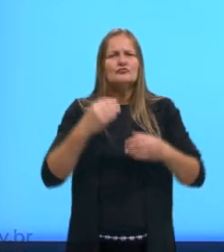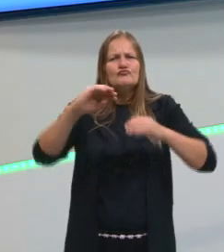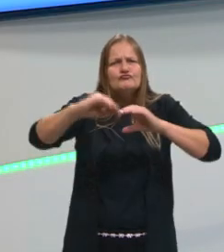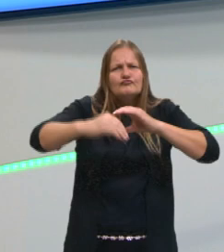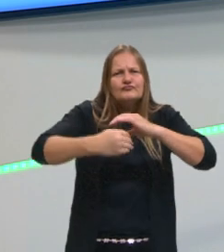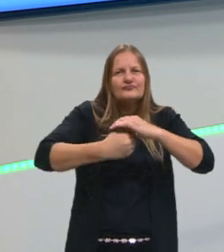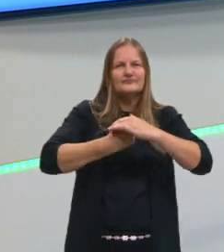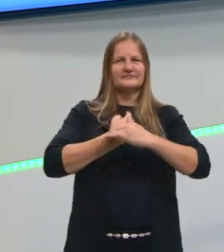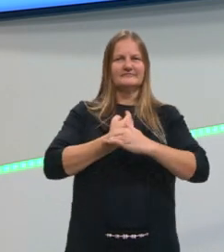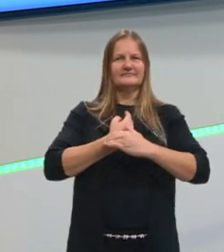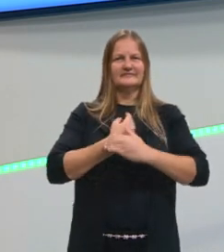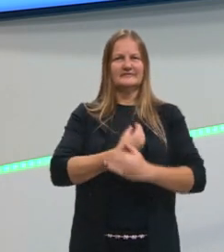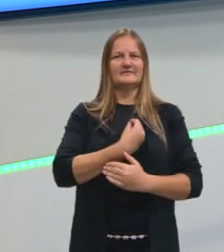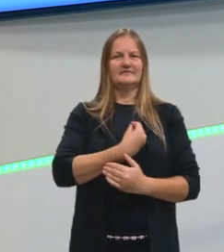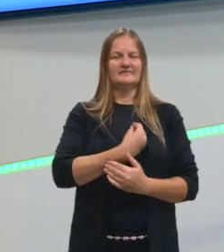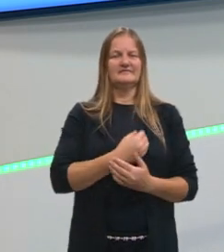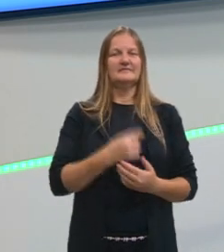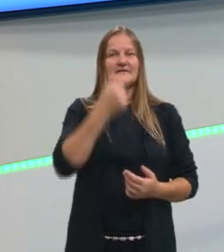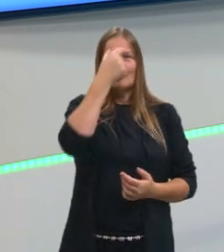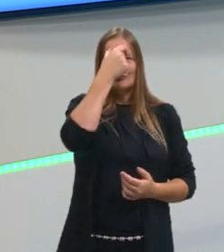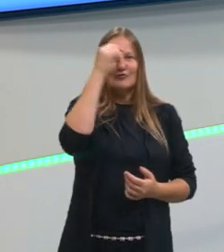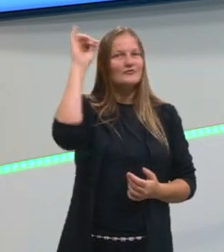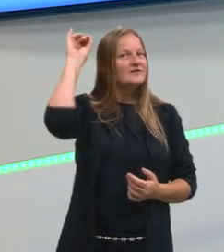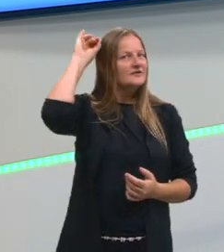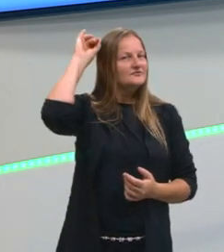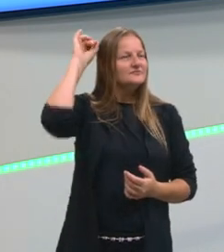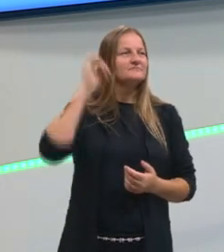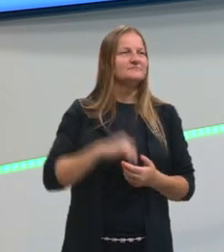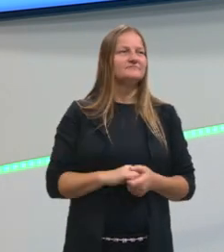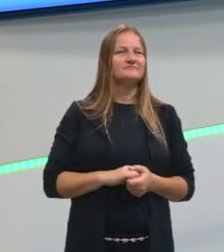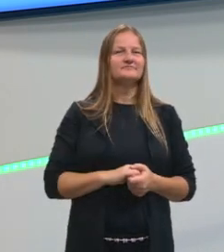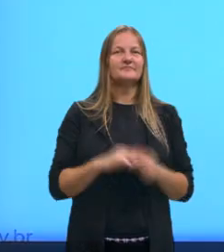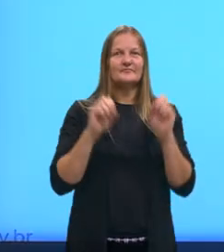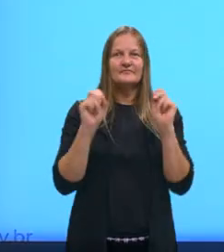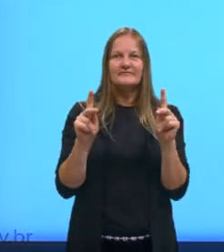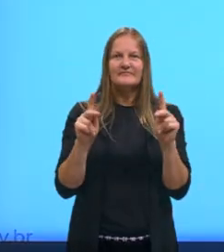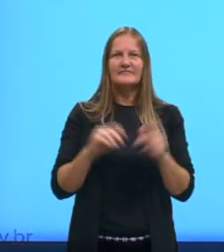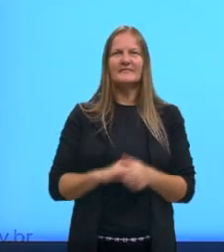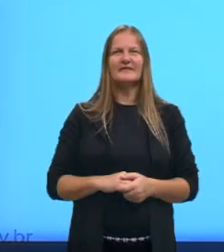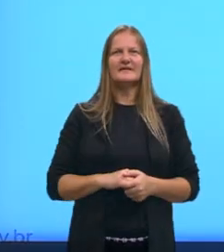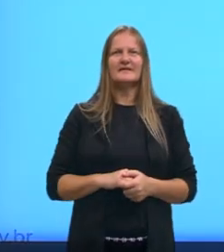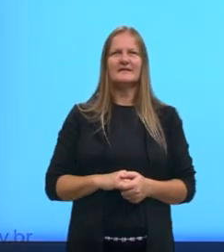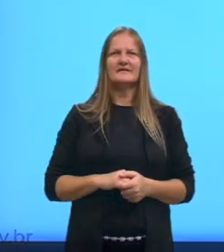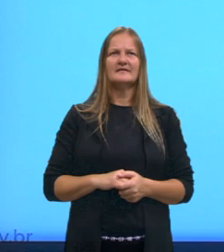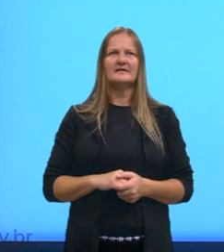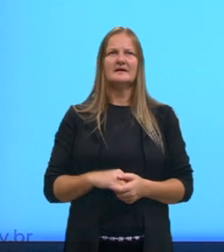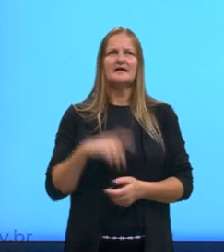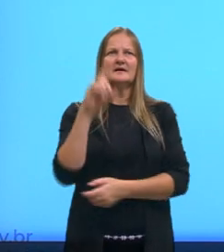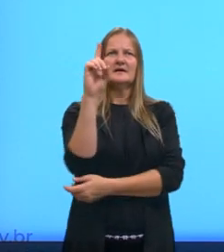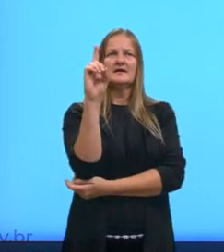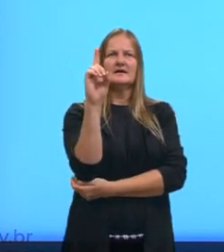projetadas e muitos inconscientes certo pessoal então diet